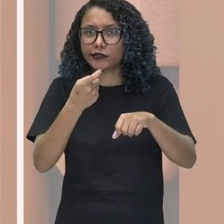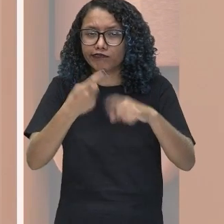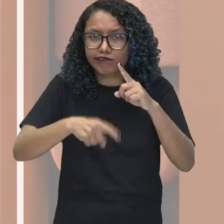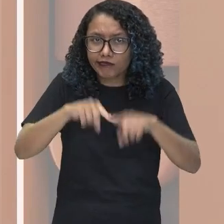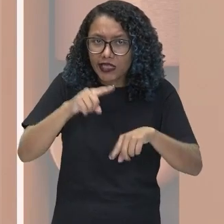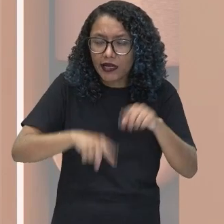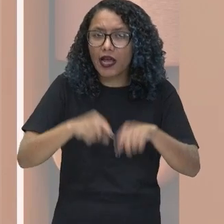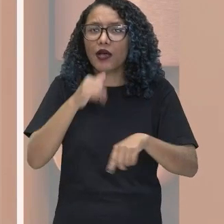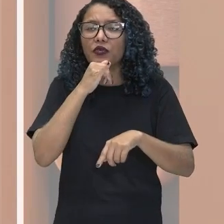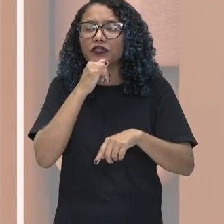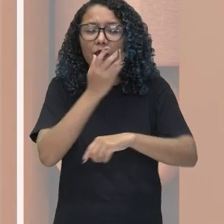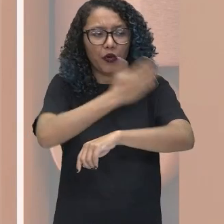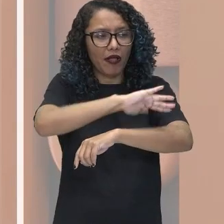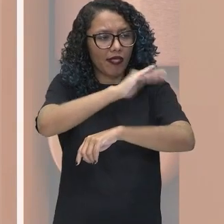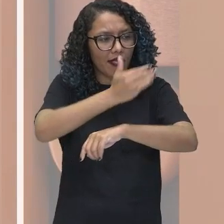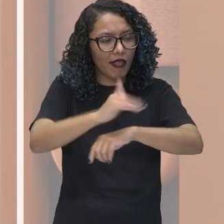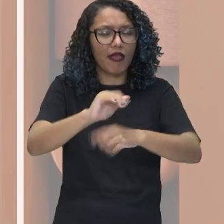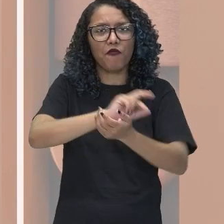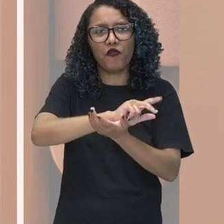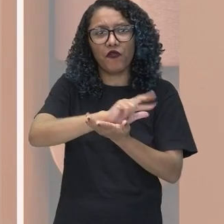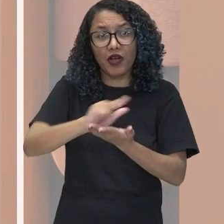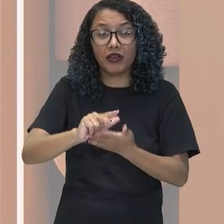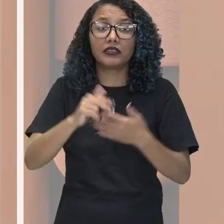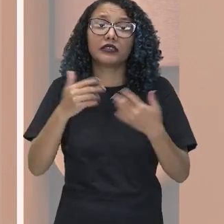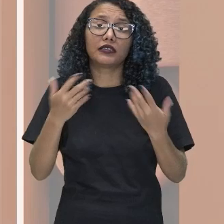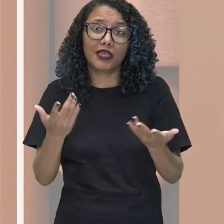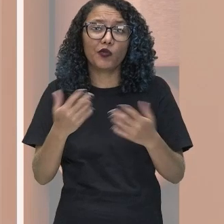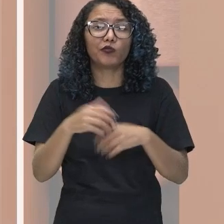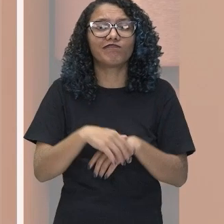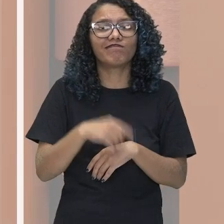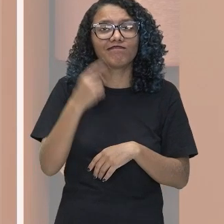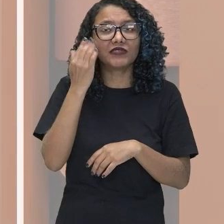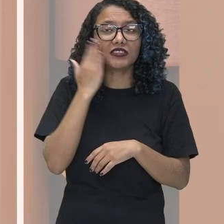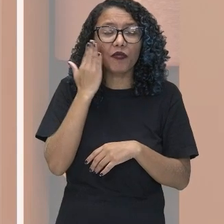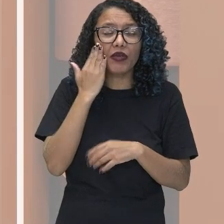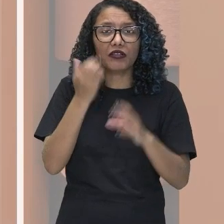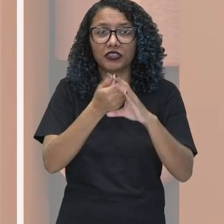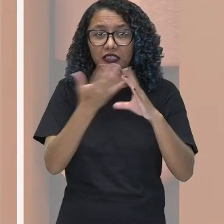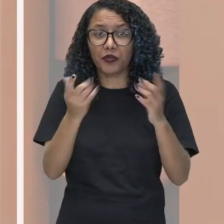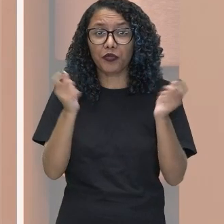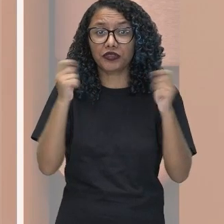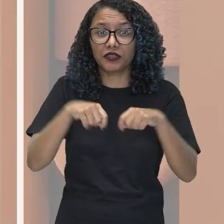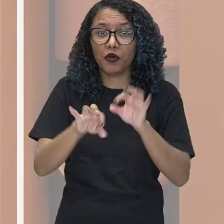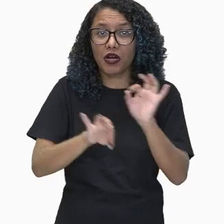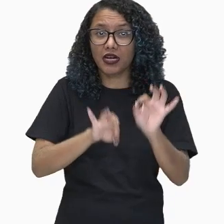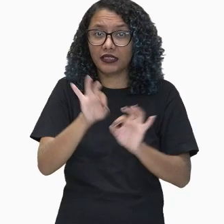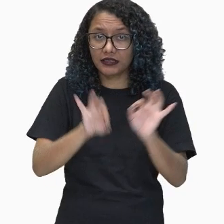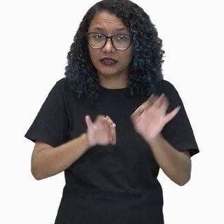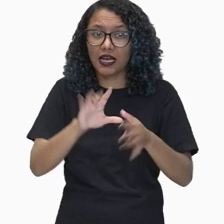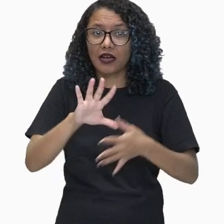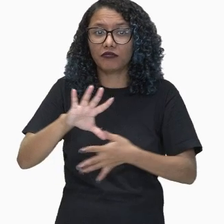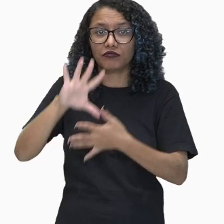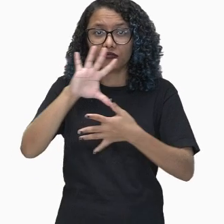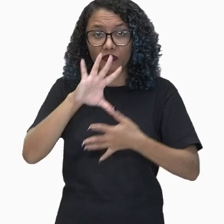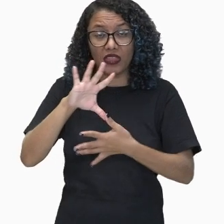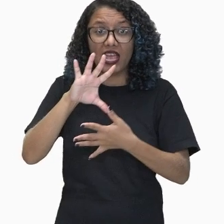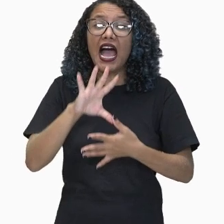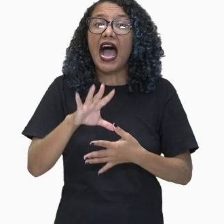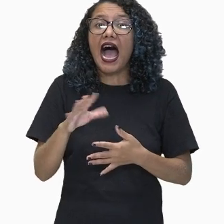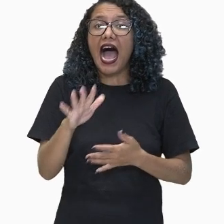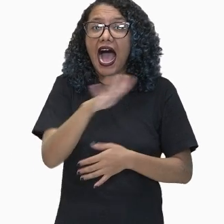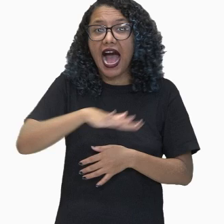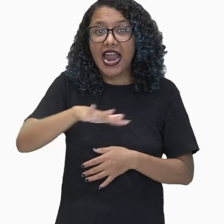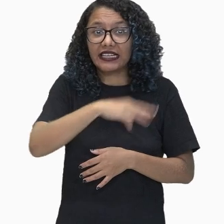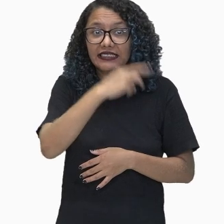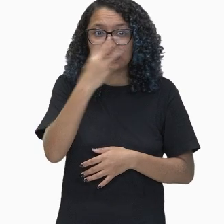local. E assim, com essas características, a gente consegue dividir o continente americano em 3 grandes porções, olha só. Então, a primeira porção em